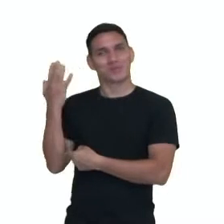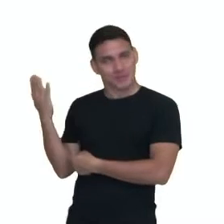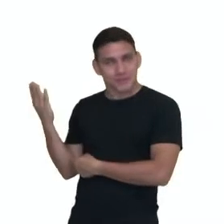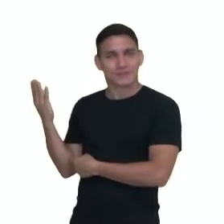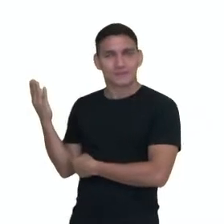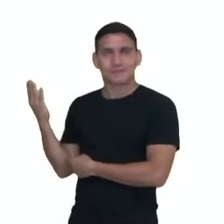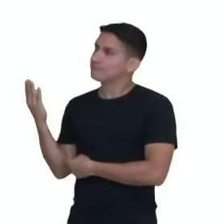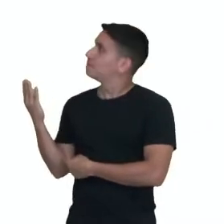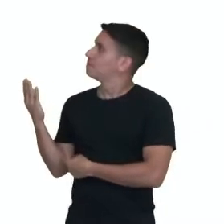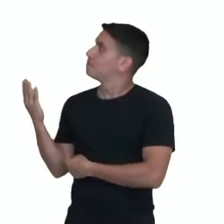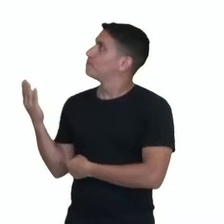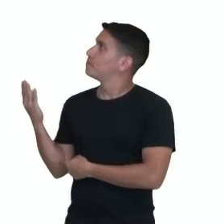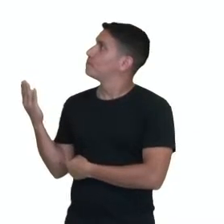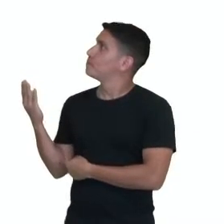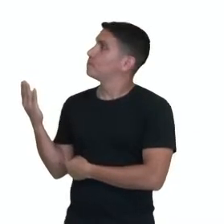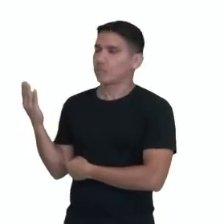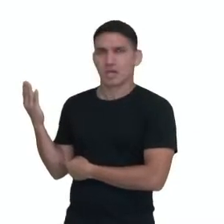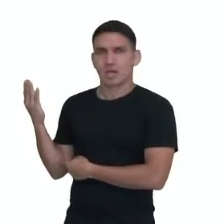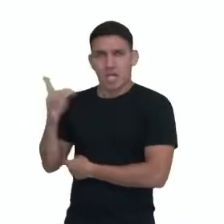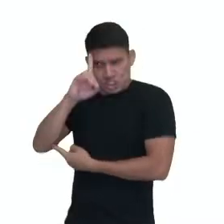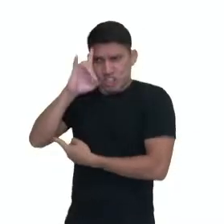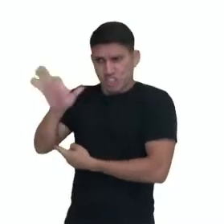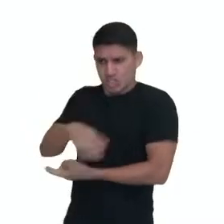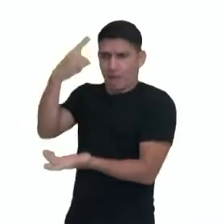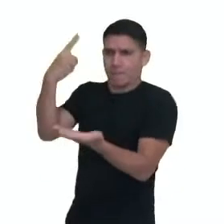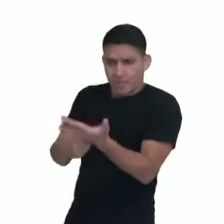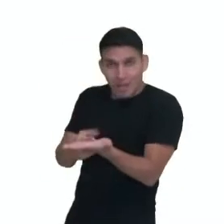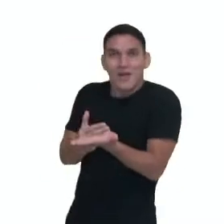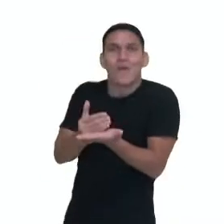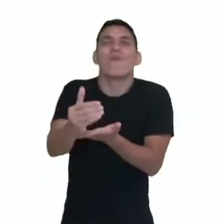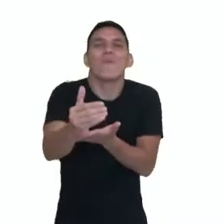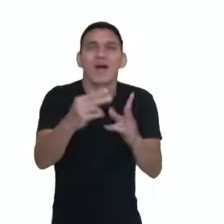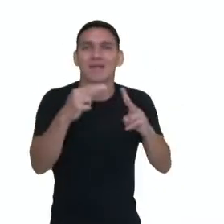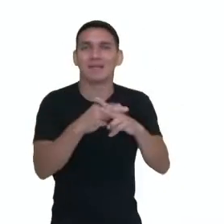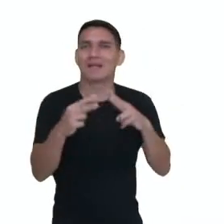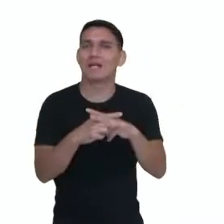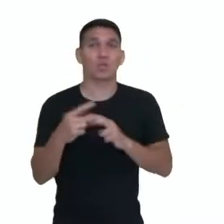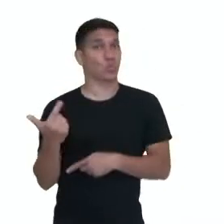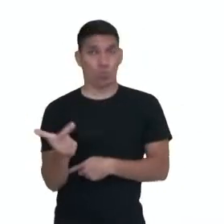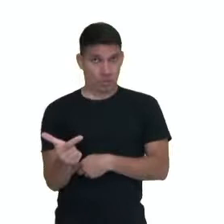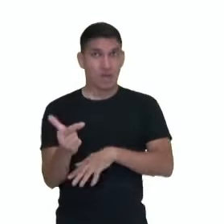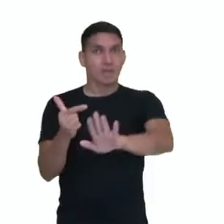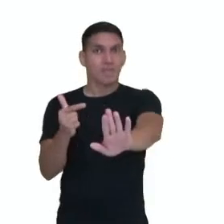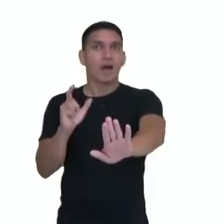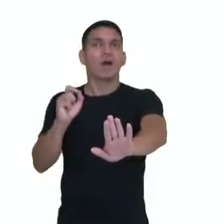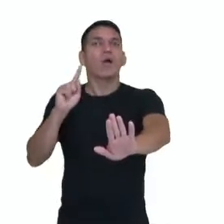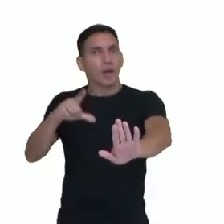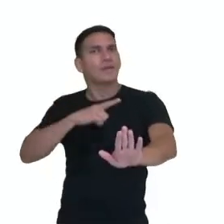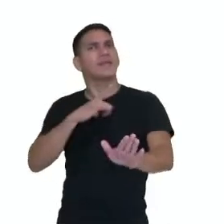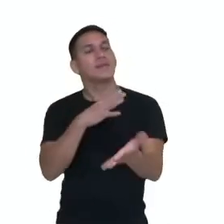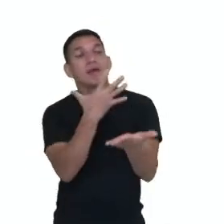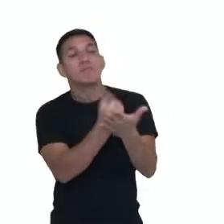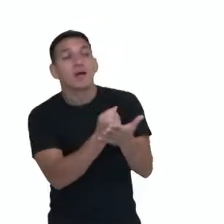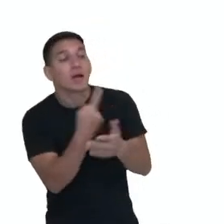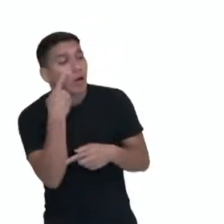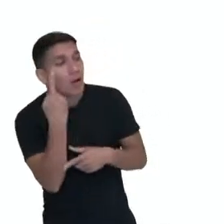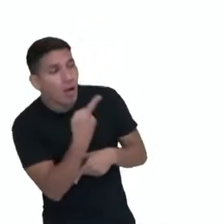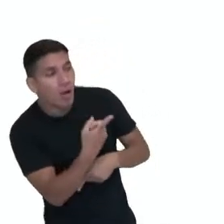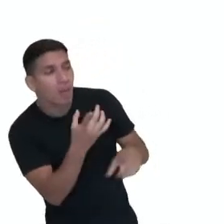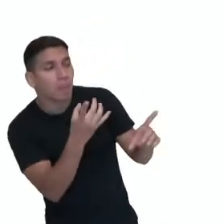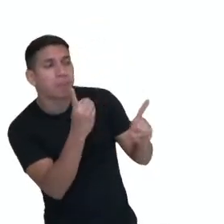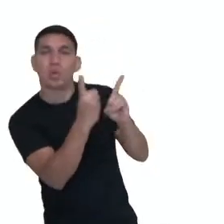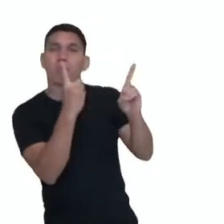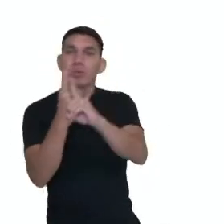não há uma data que estabeleça o início dessa prática, porém há marcas registradas nos